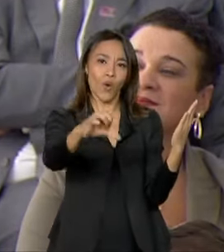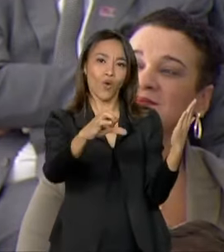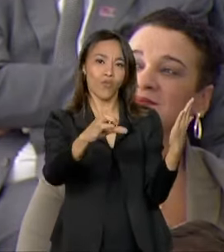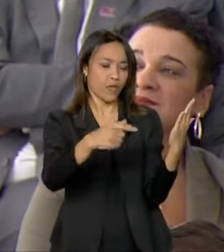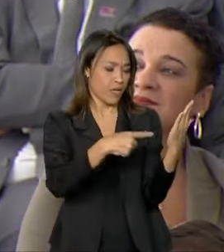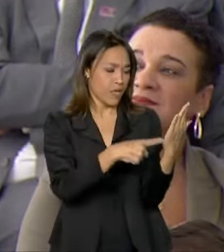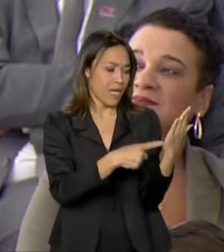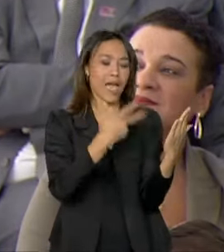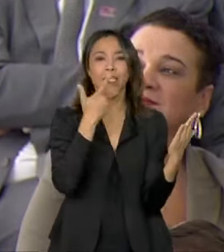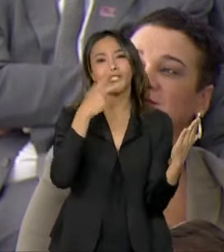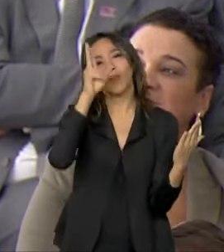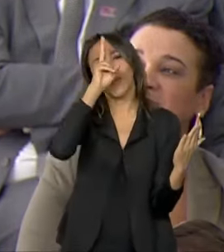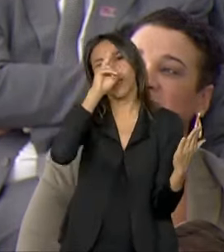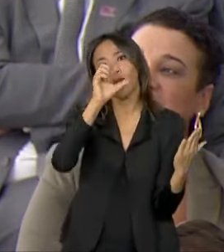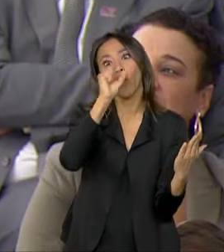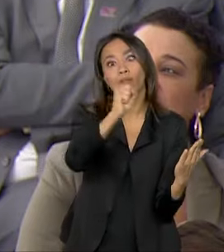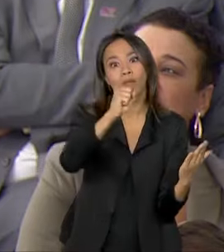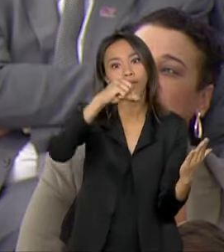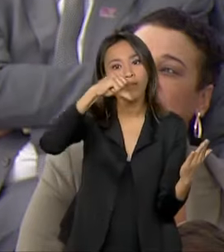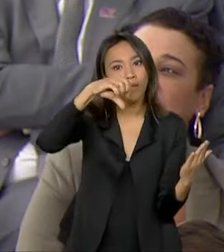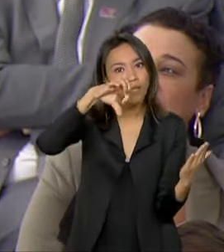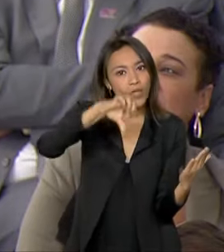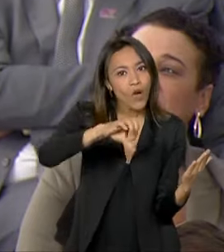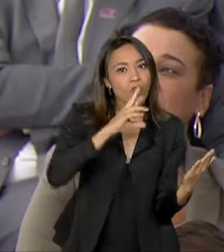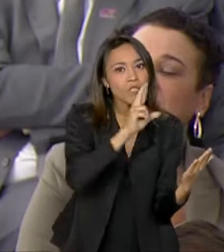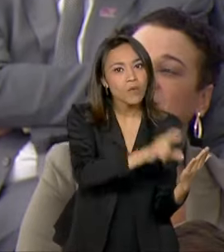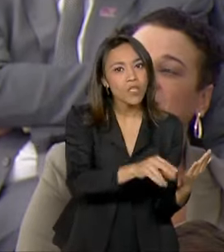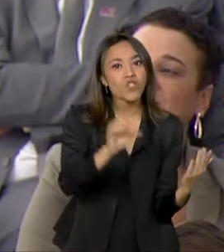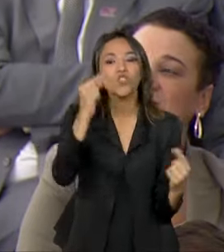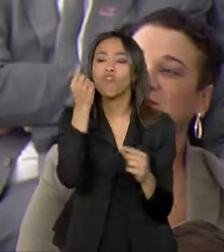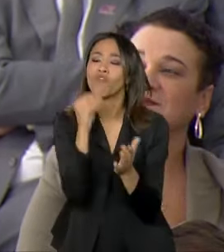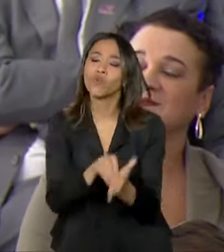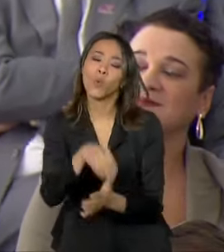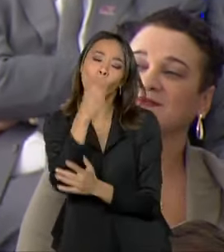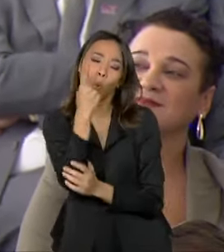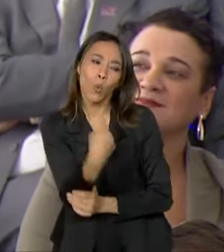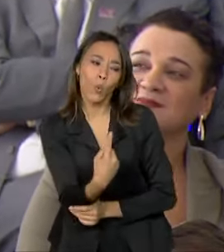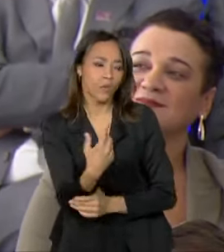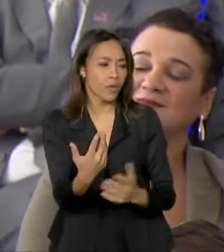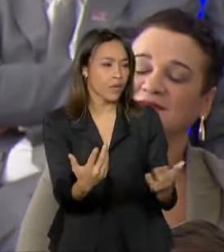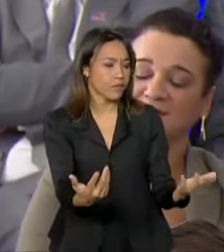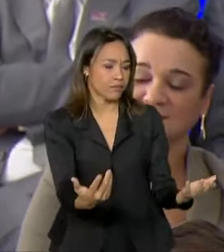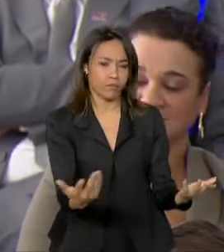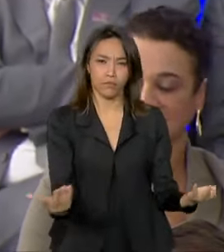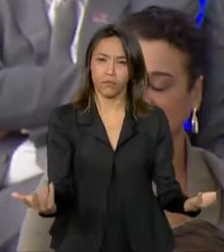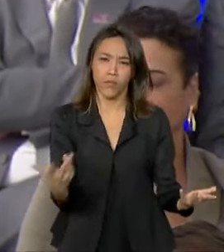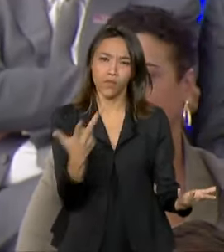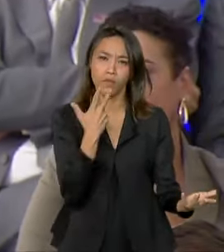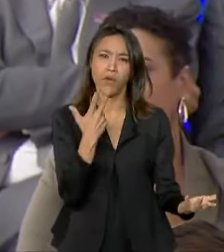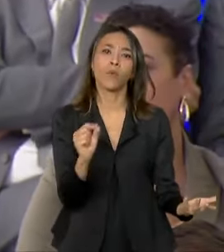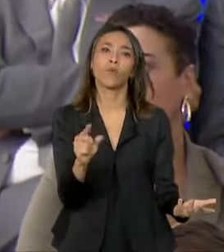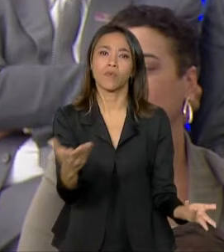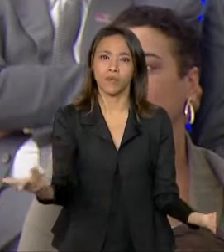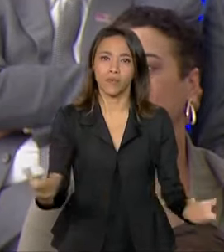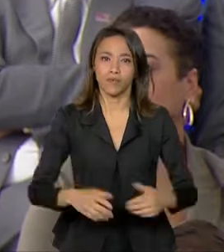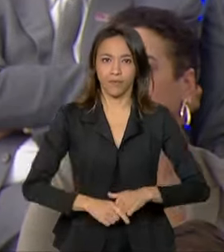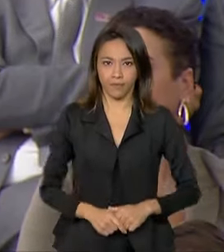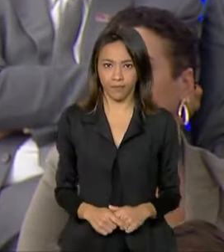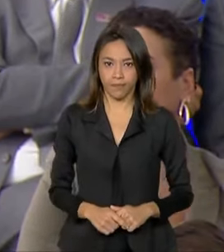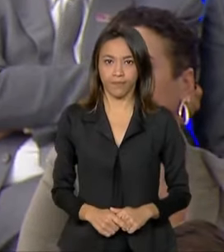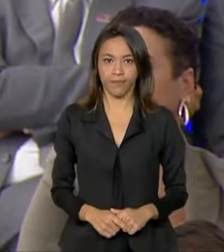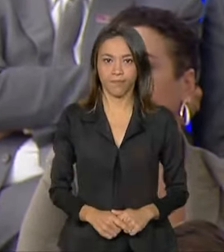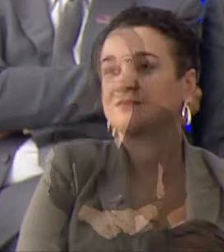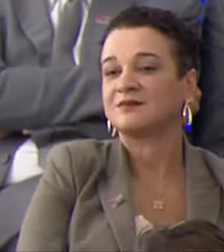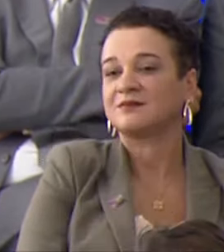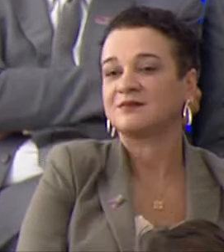não falam pelo 89 que a gente atendeu, falam pelo 1 que a gente não atendeu. Bem, e o que eu vou dizer agora para vocês, que eu